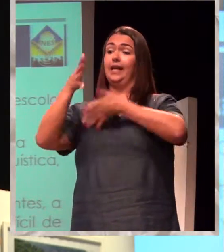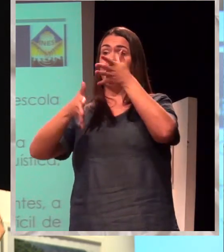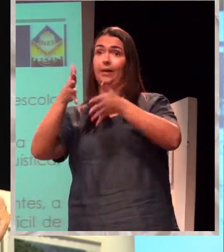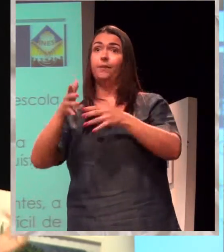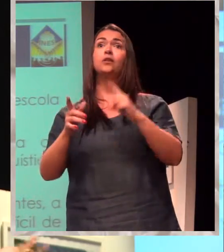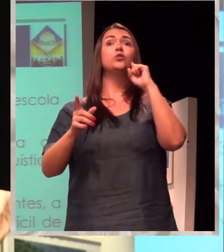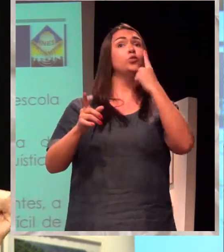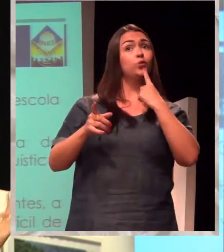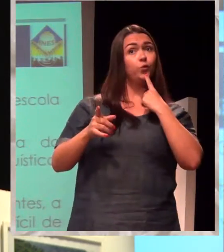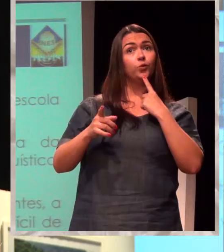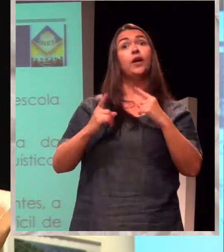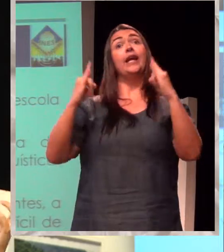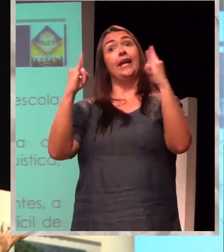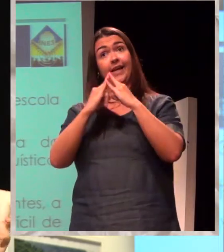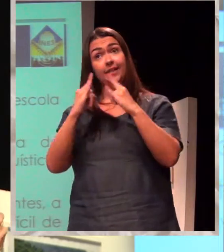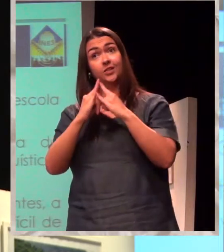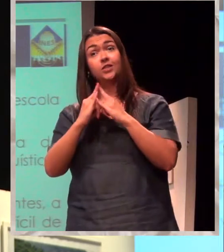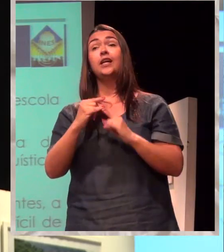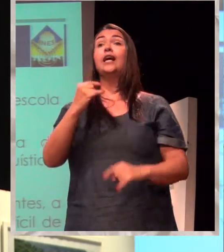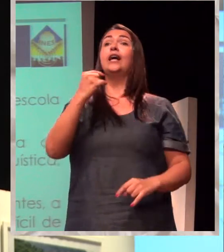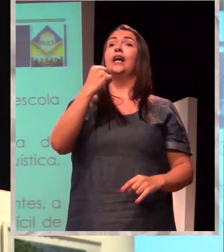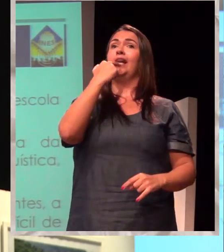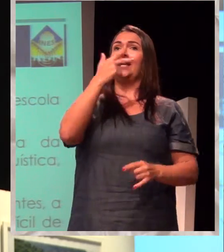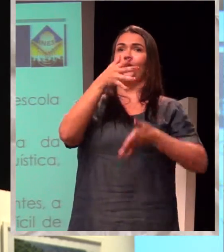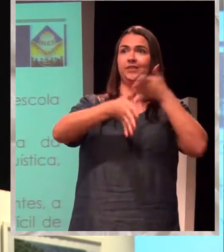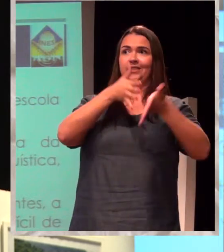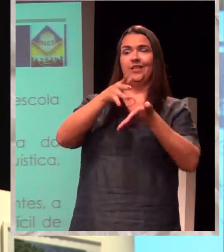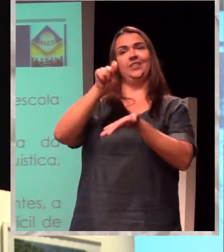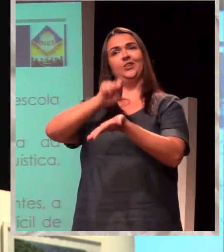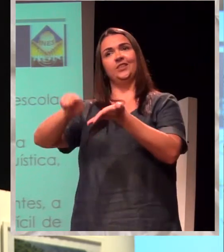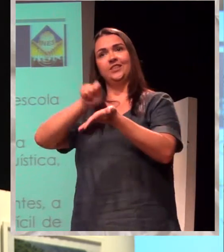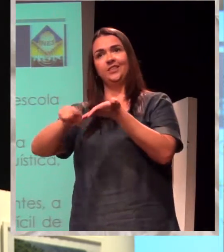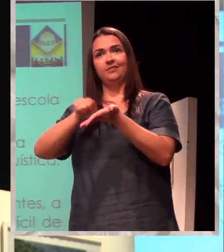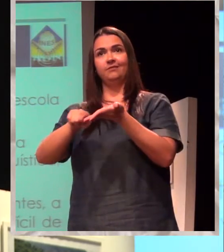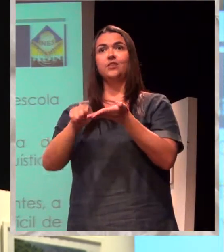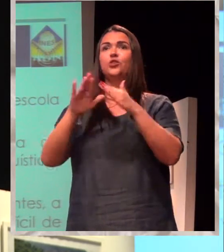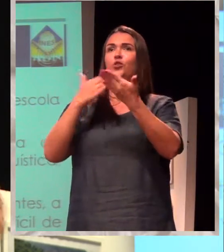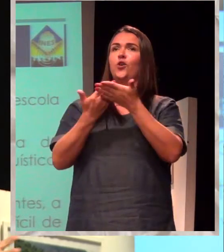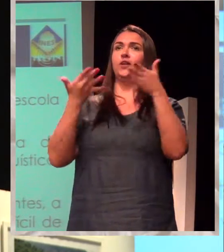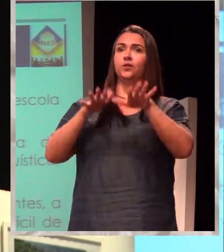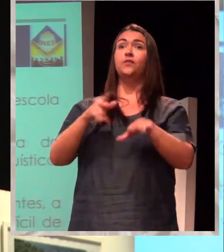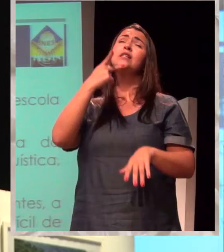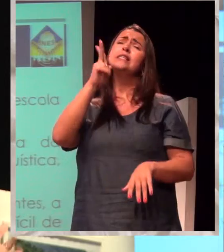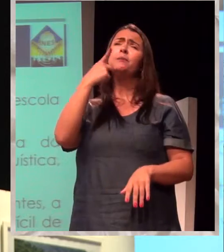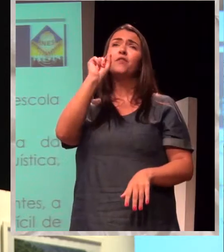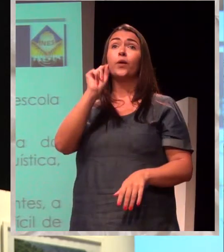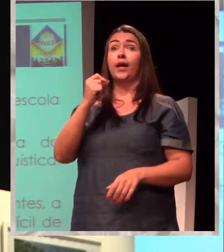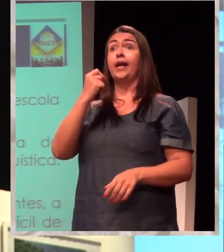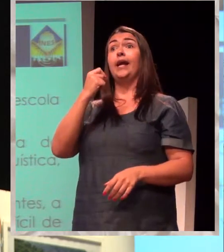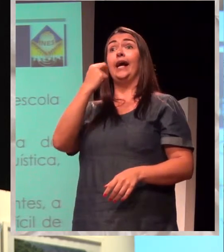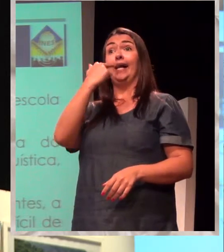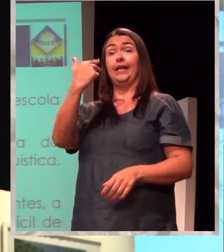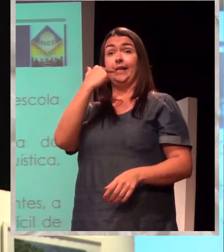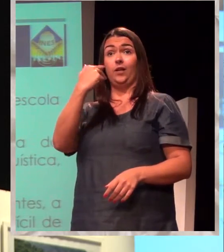INES com o português, língua oral escrita, ouvintes e escola inclusiva. A Libras é vista como uma língua interditada,